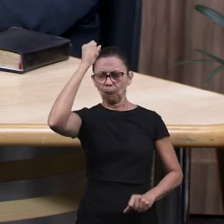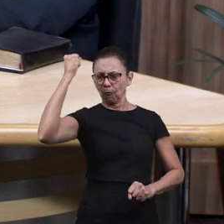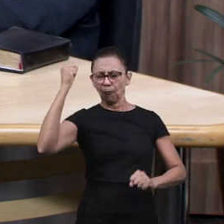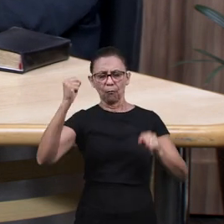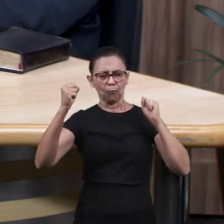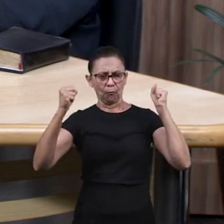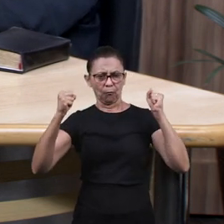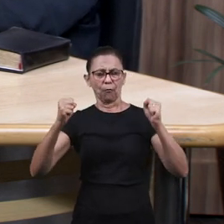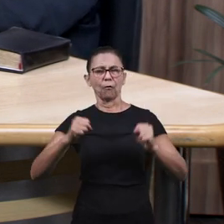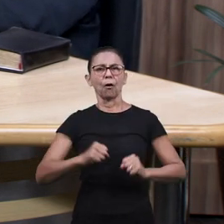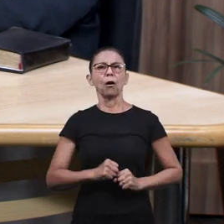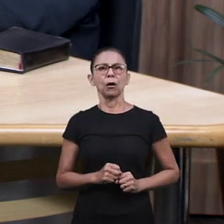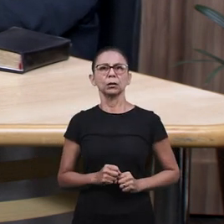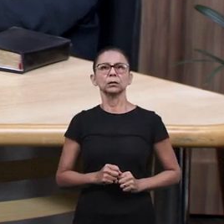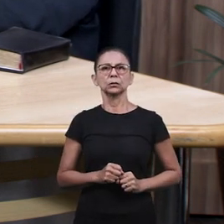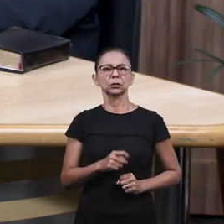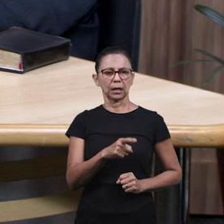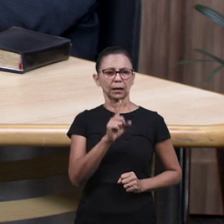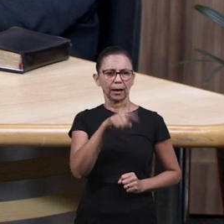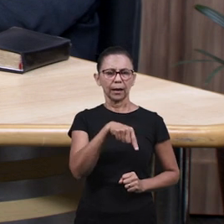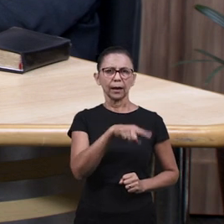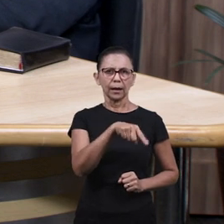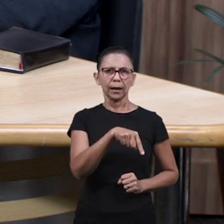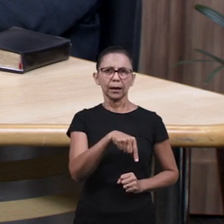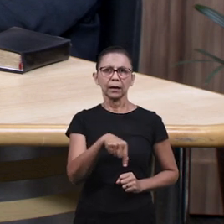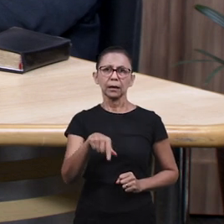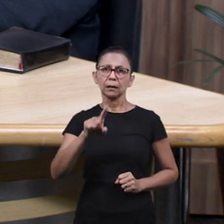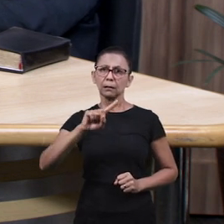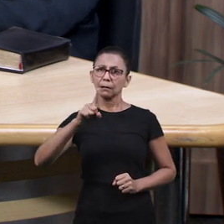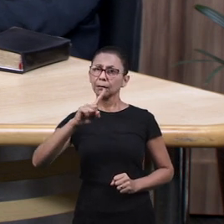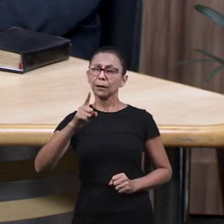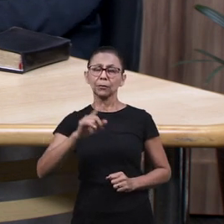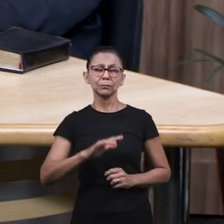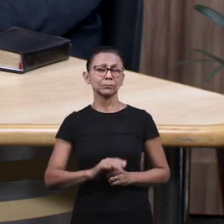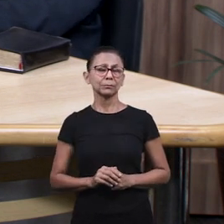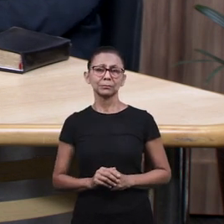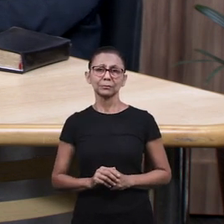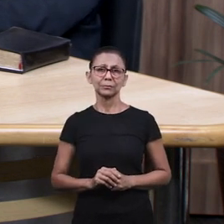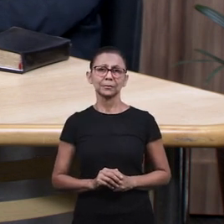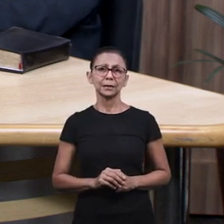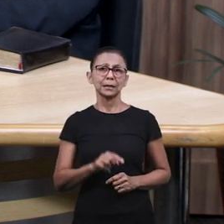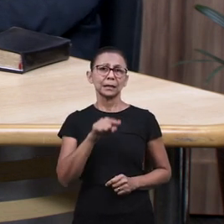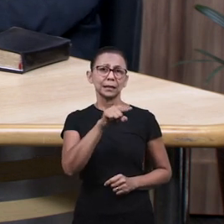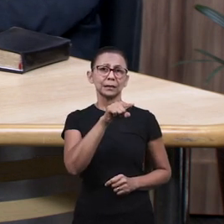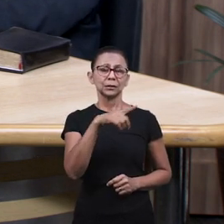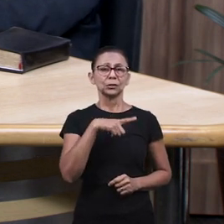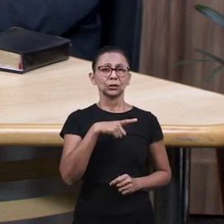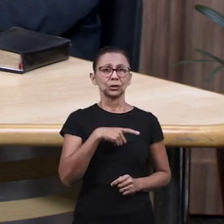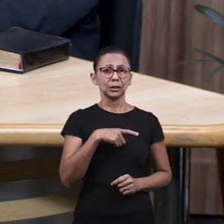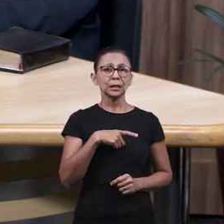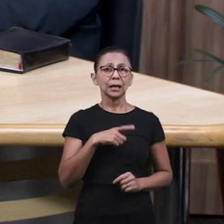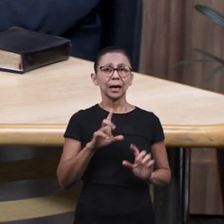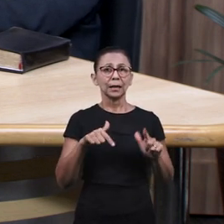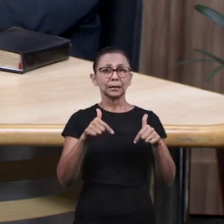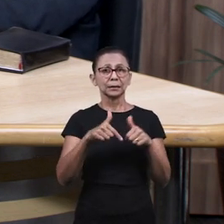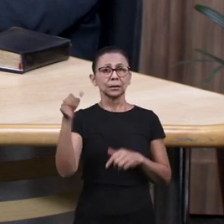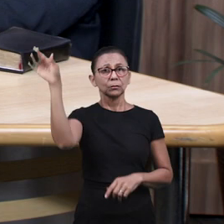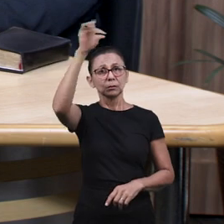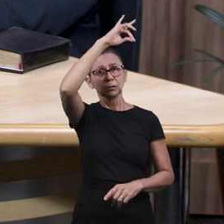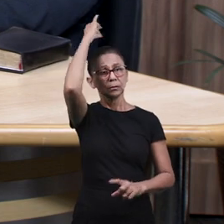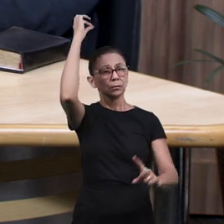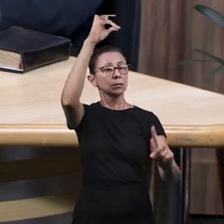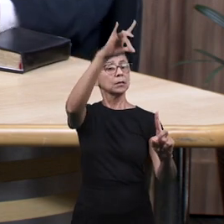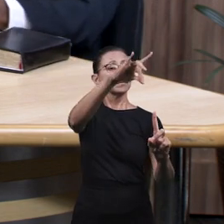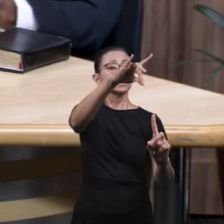se retirou dele, Sansão se tornou um homem comum. Da mesma forma que acontece hoje, né? O homem às vezes quer se